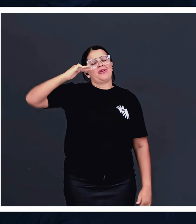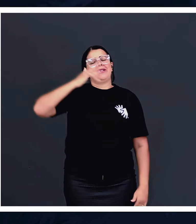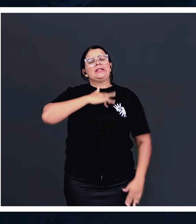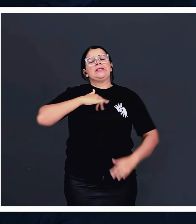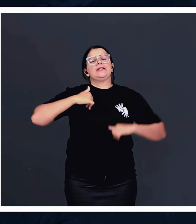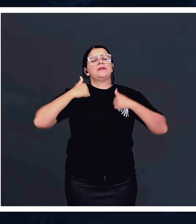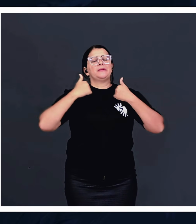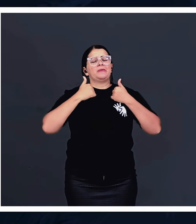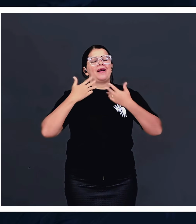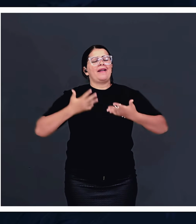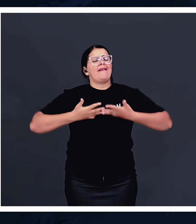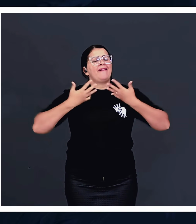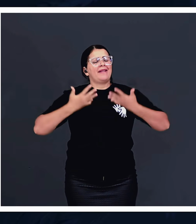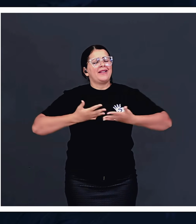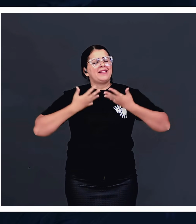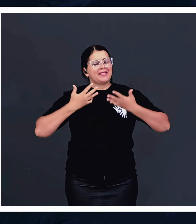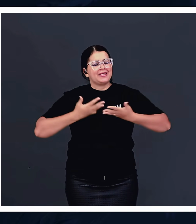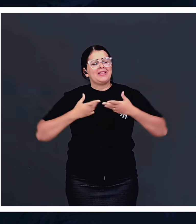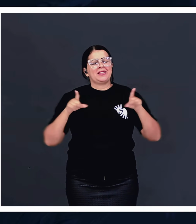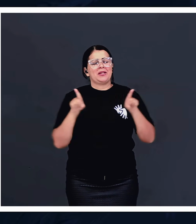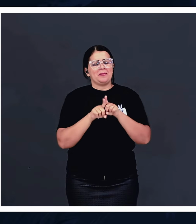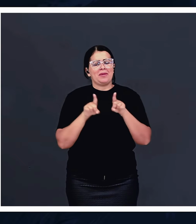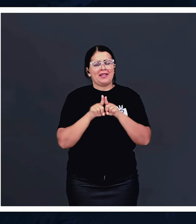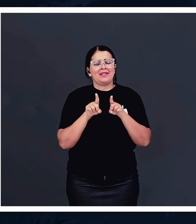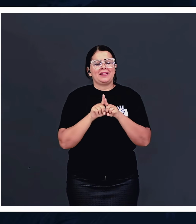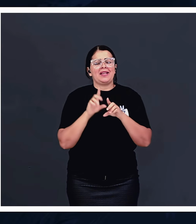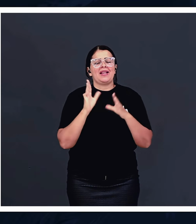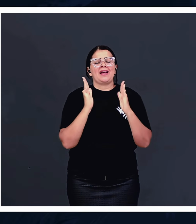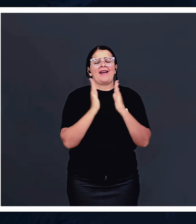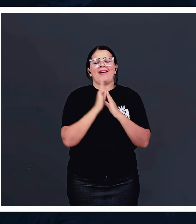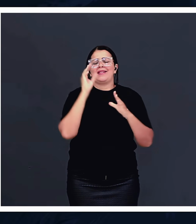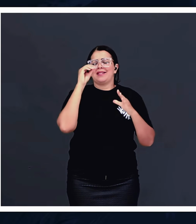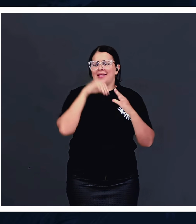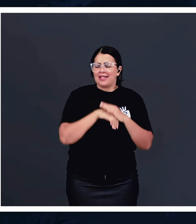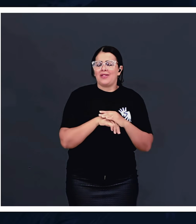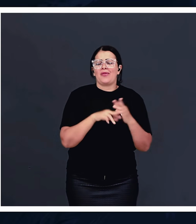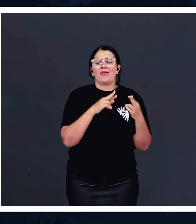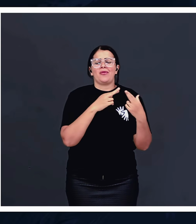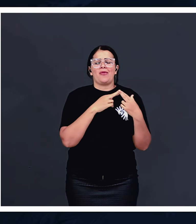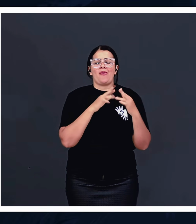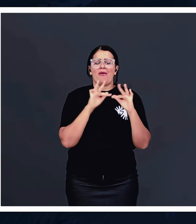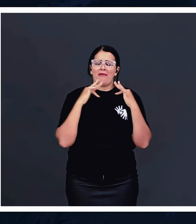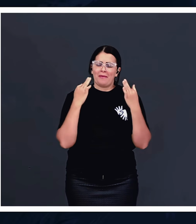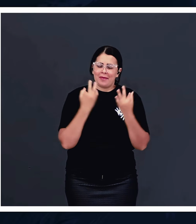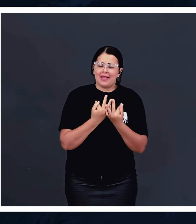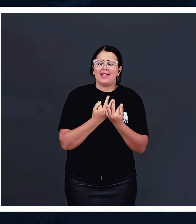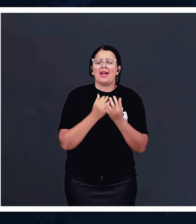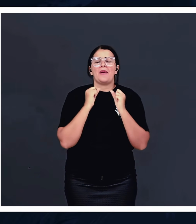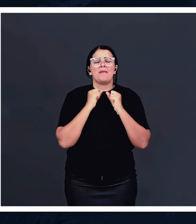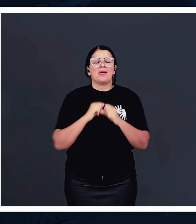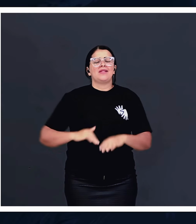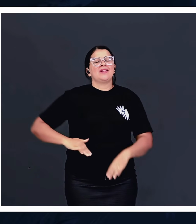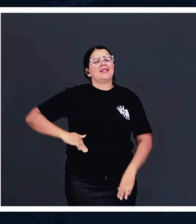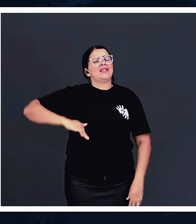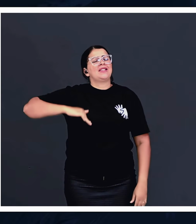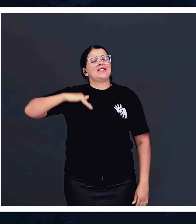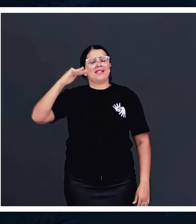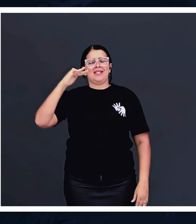saudável, alegria dentro de casa, com os pais, que ela possa crescer de